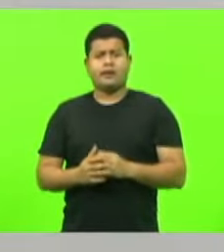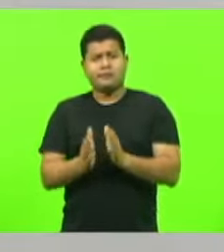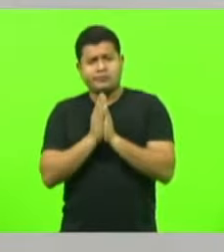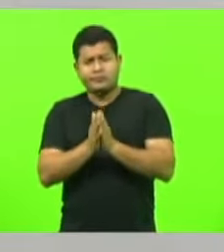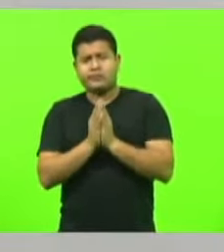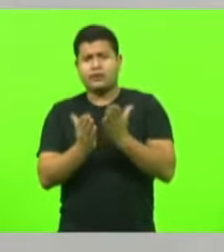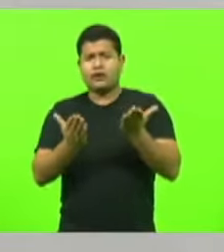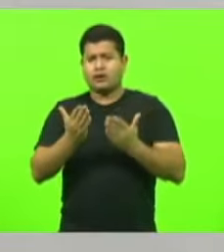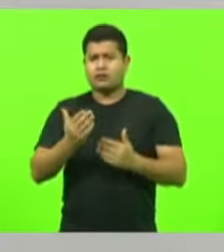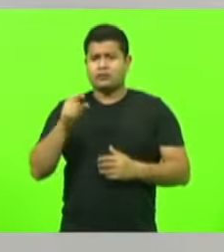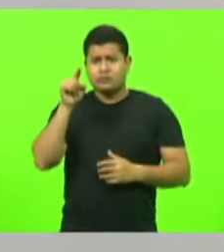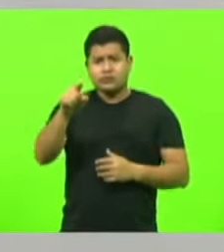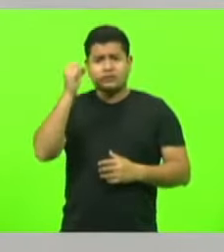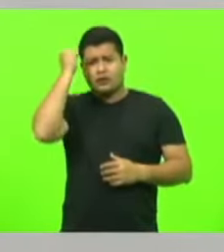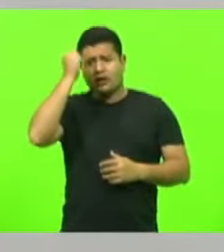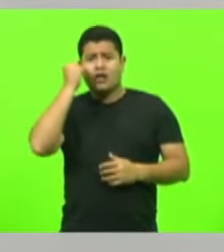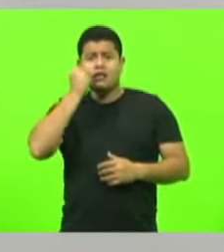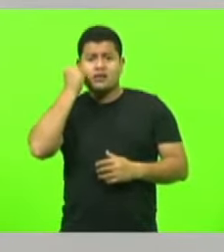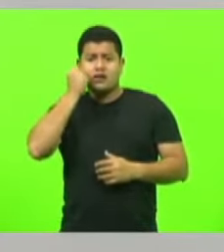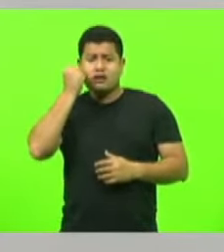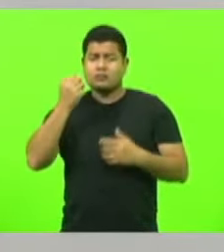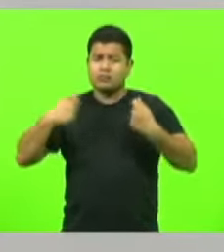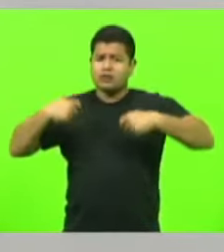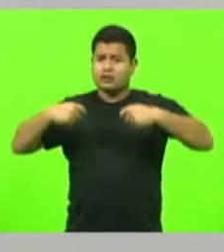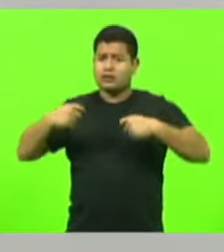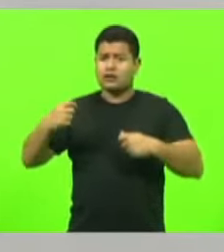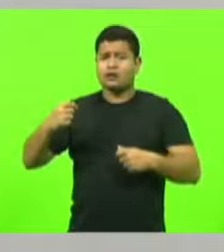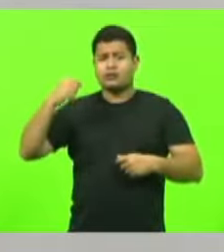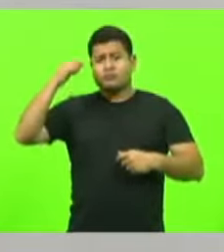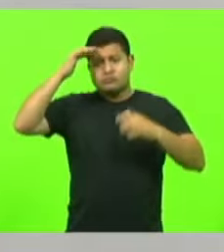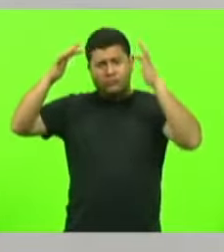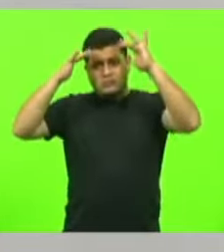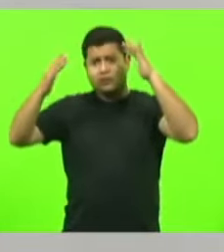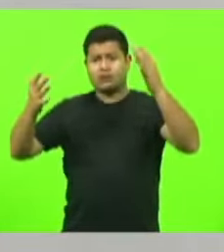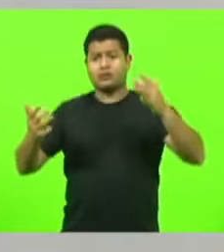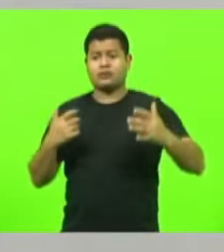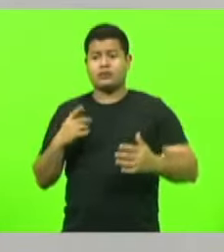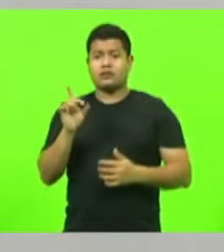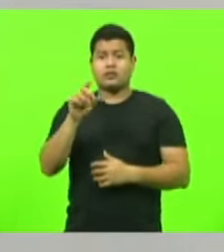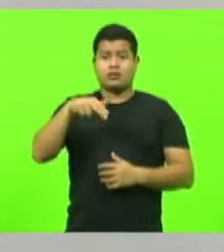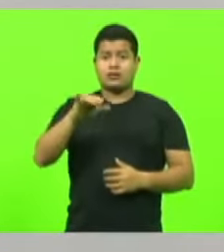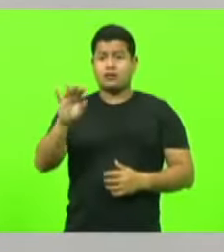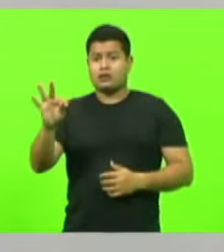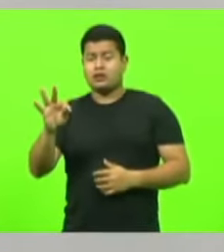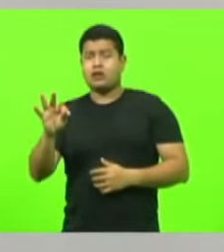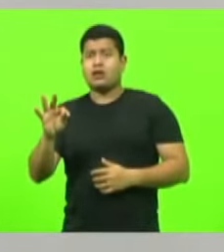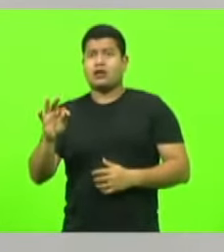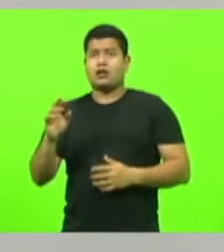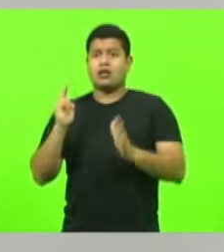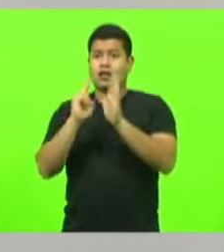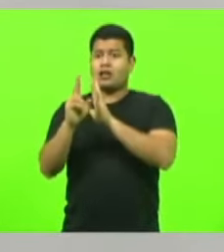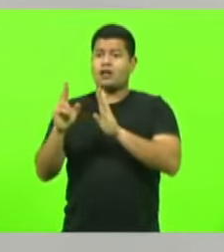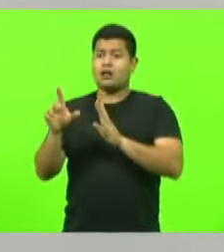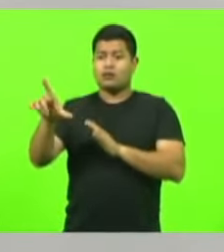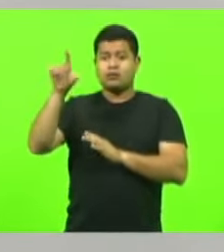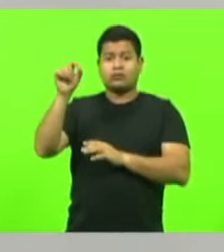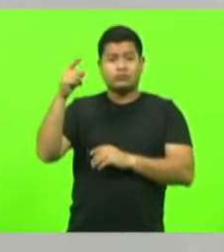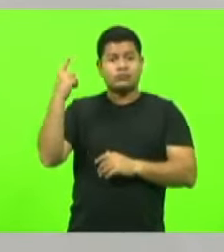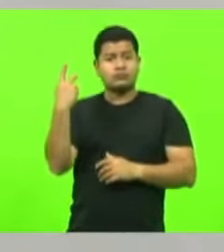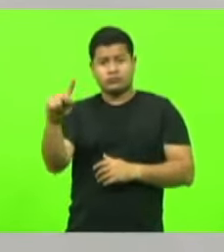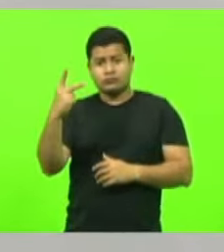a mão na consciência. Vamos falar para esse DENIT de Santa Catarina, que é a nomeação do senhor, para botar a mão